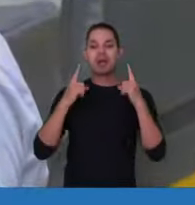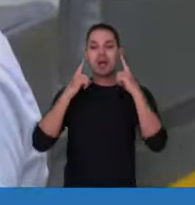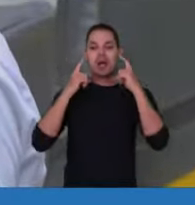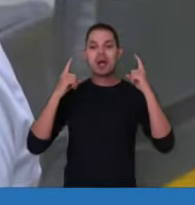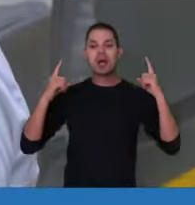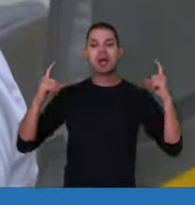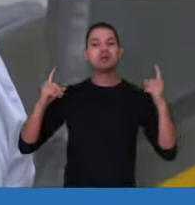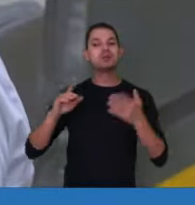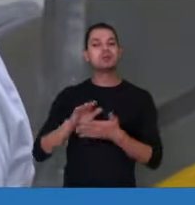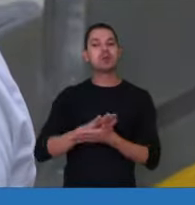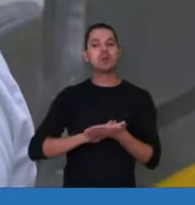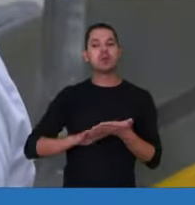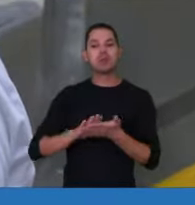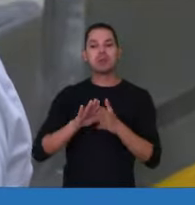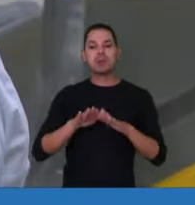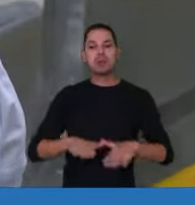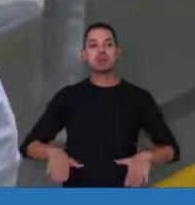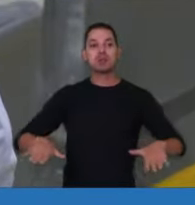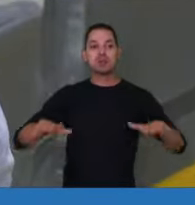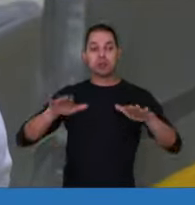possam aprender.